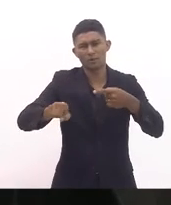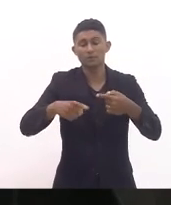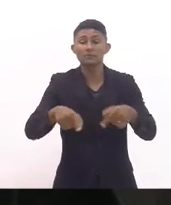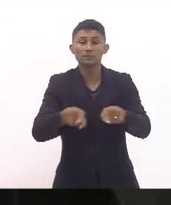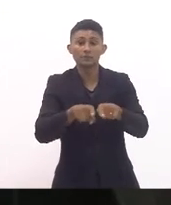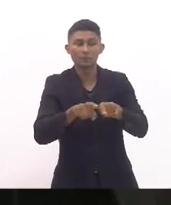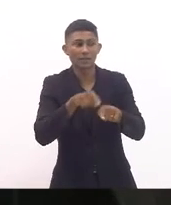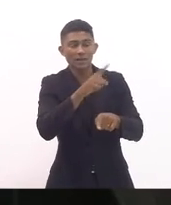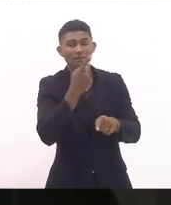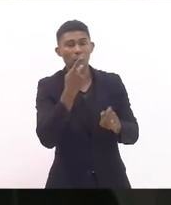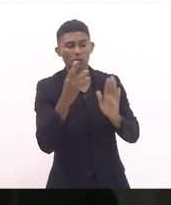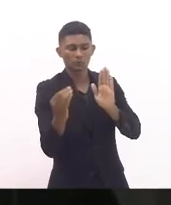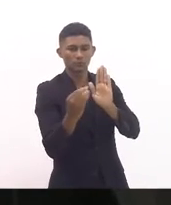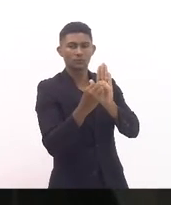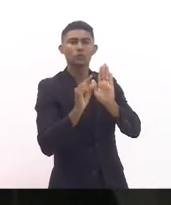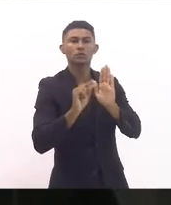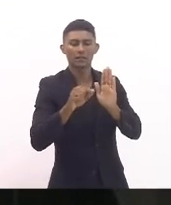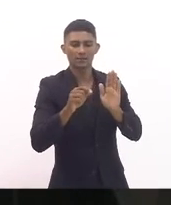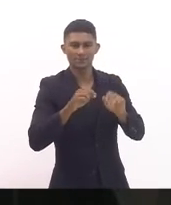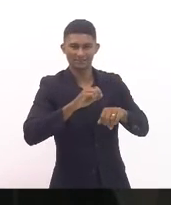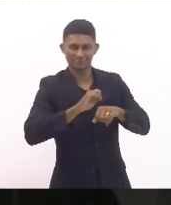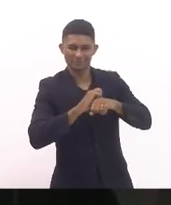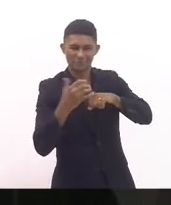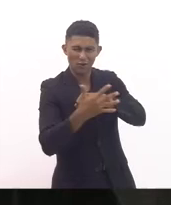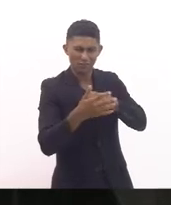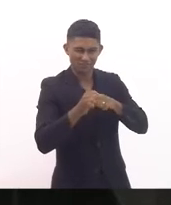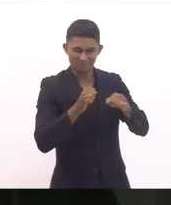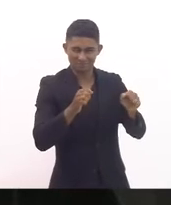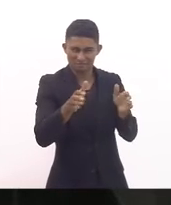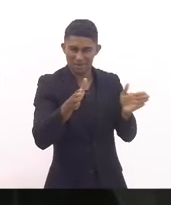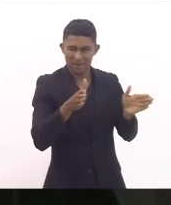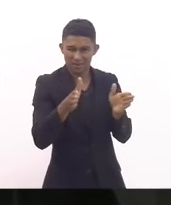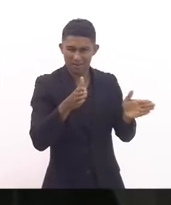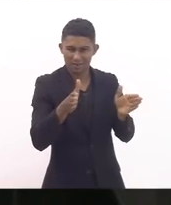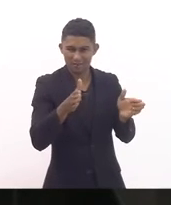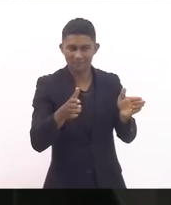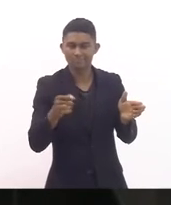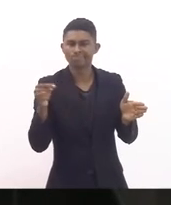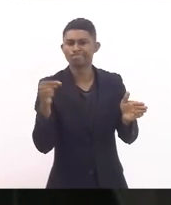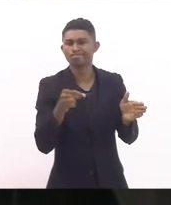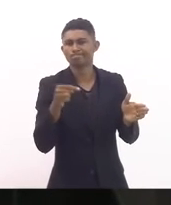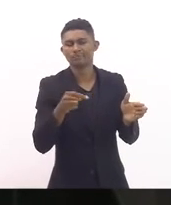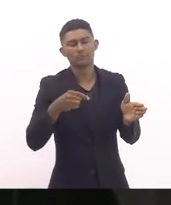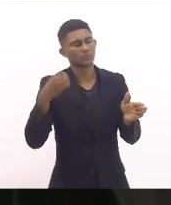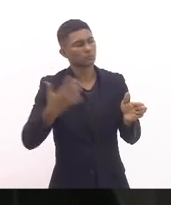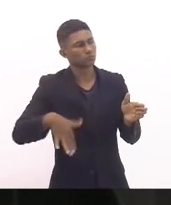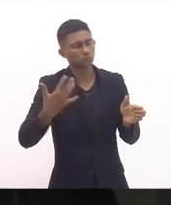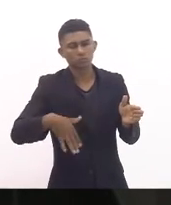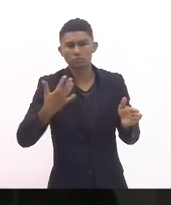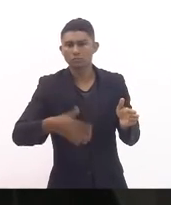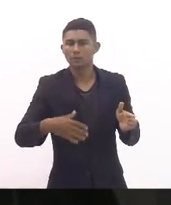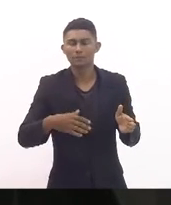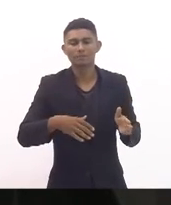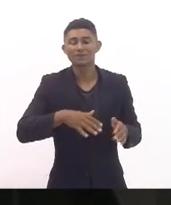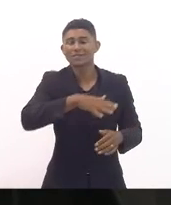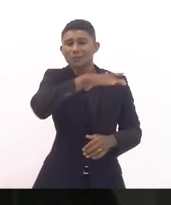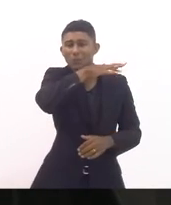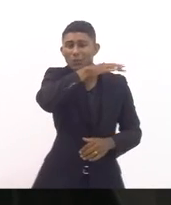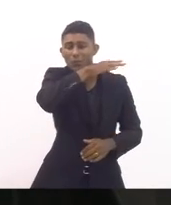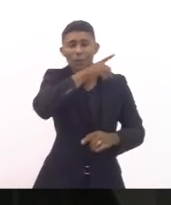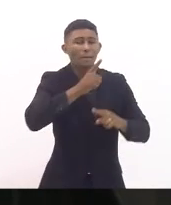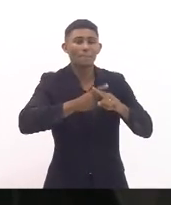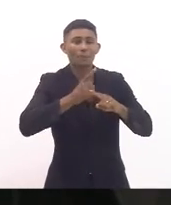ciclo da pandemia E como que esse círculo foi absolutamente danoso entre outras coisas primeiramente